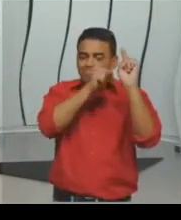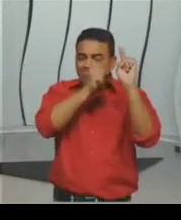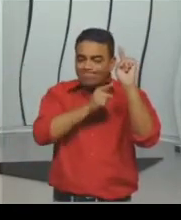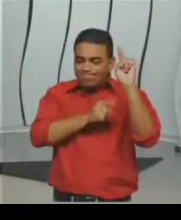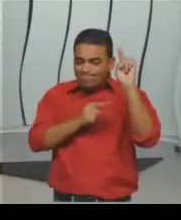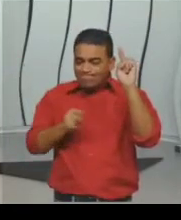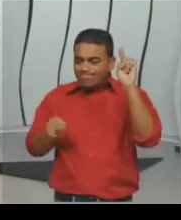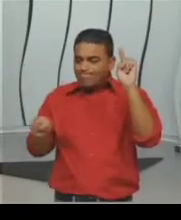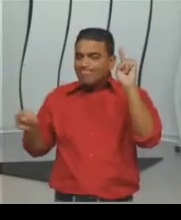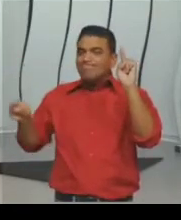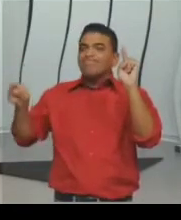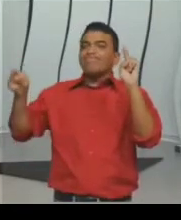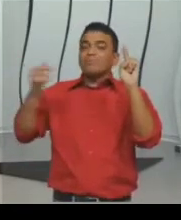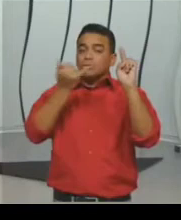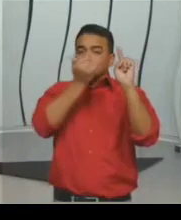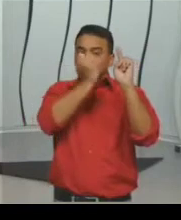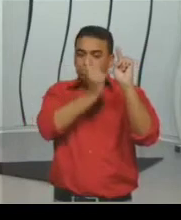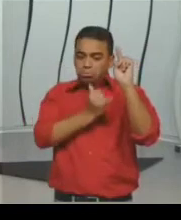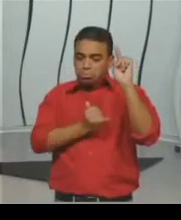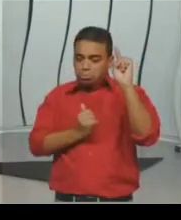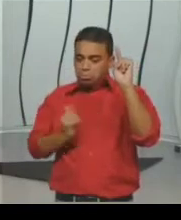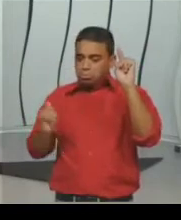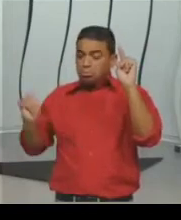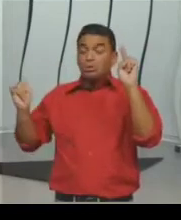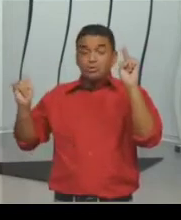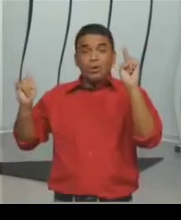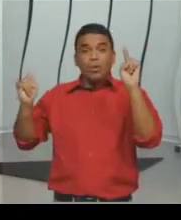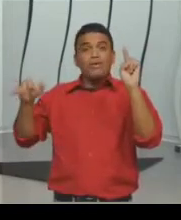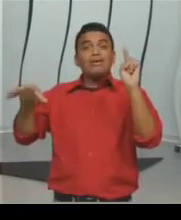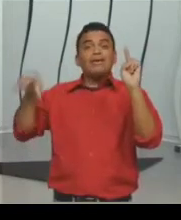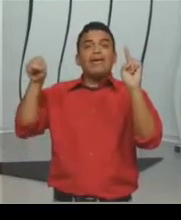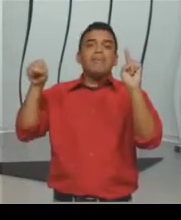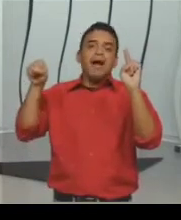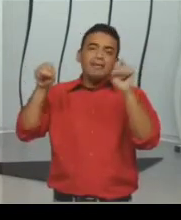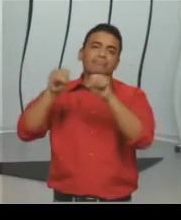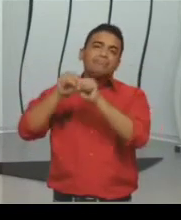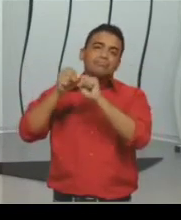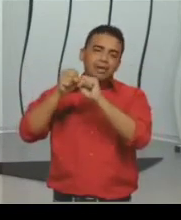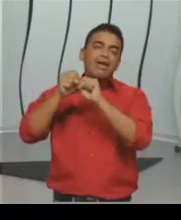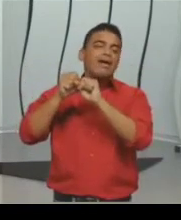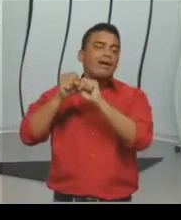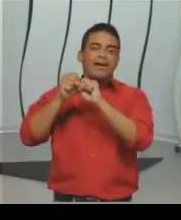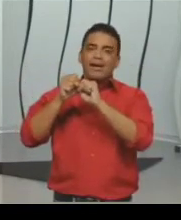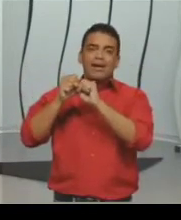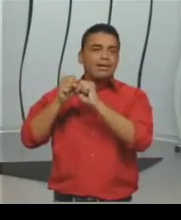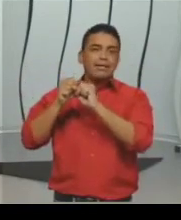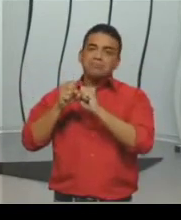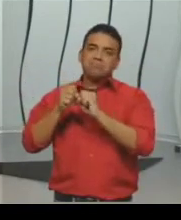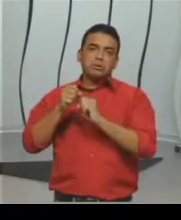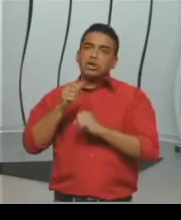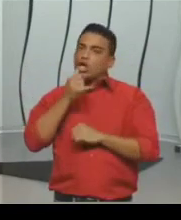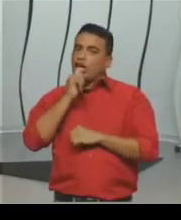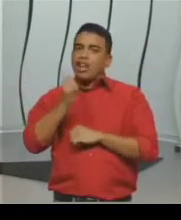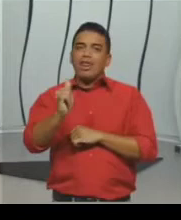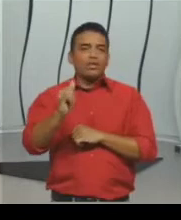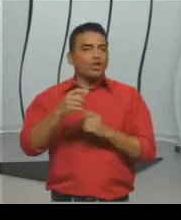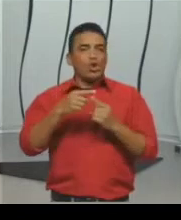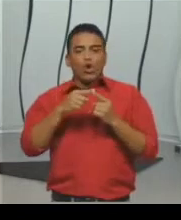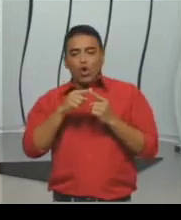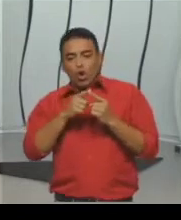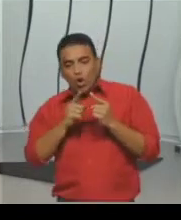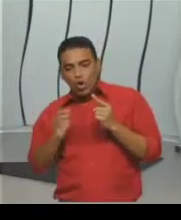os elétrons estão correndo, se um determinado componente queimar, ele não vai permitir que a corrente elétrica chegue no outro